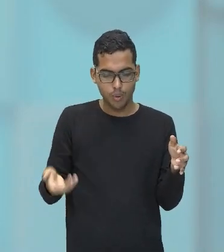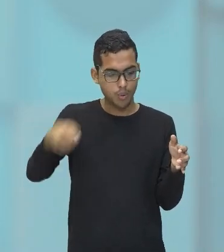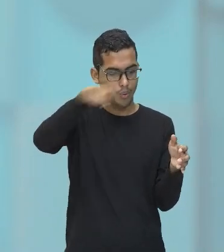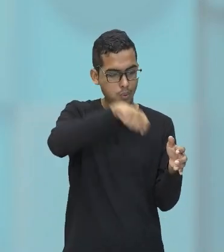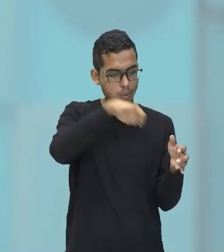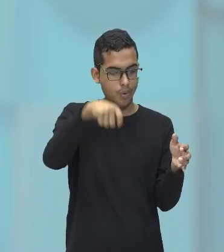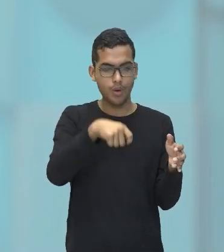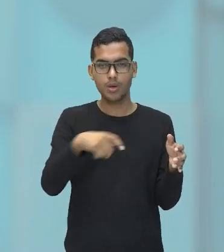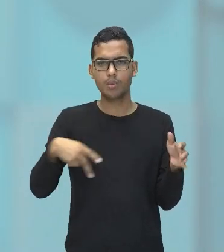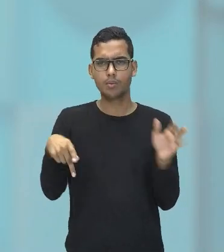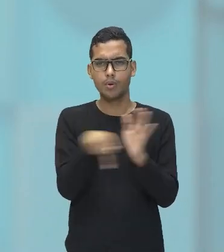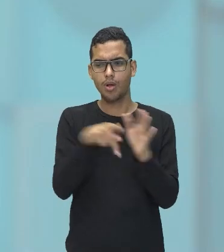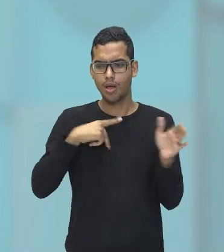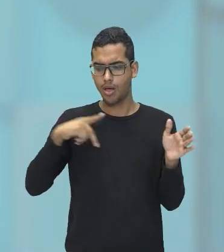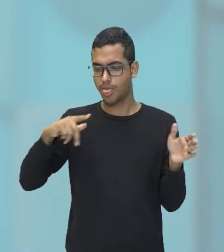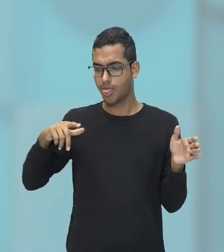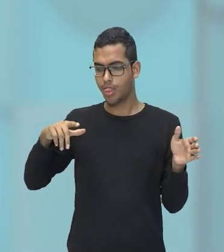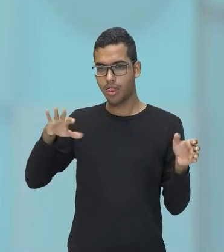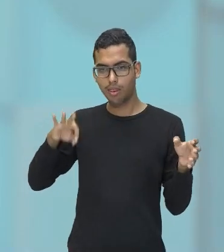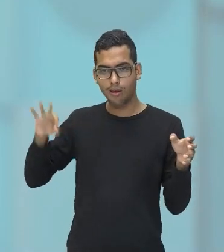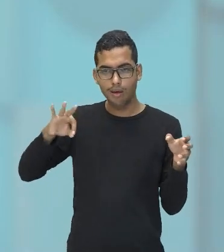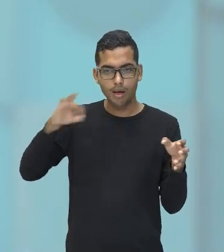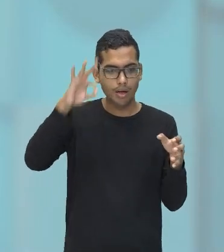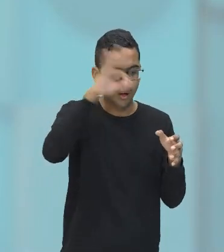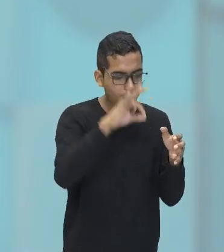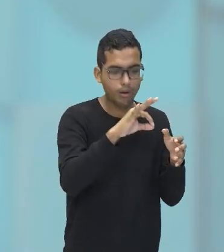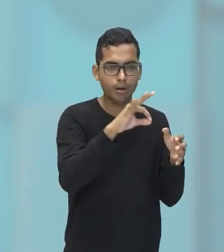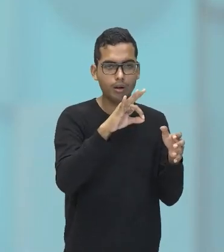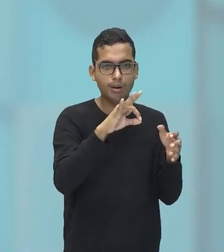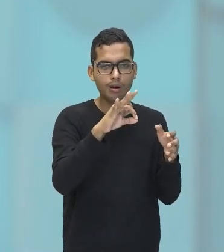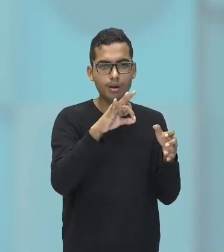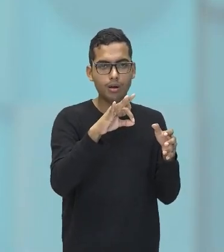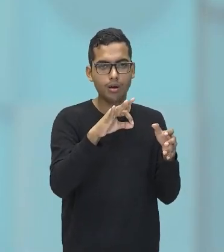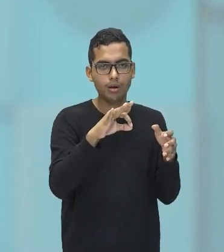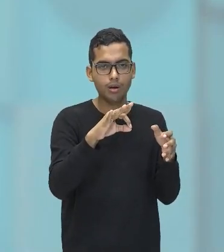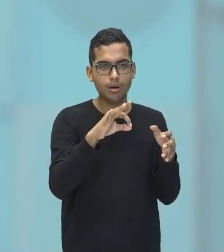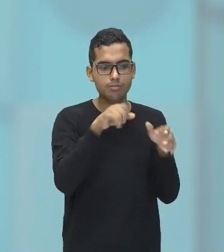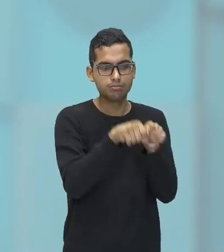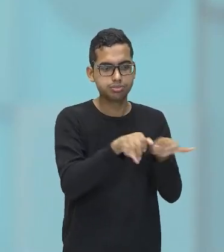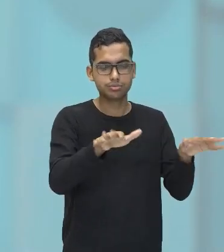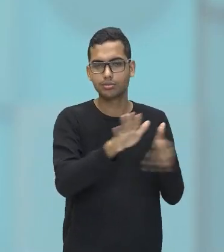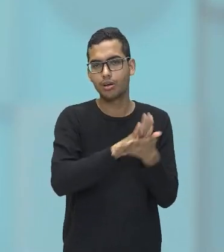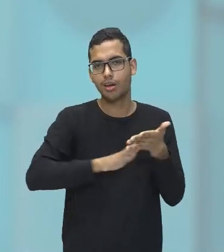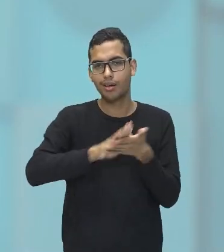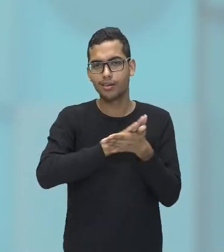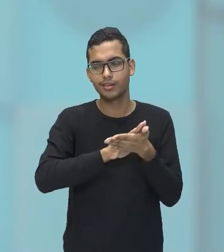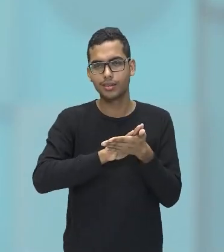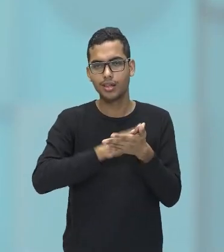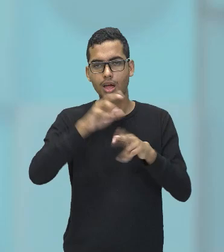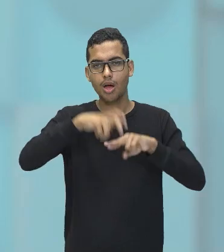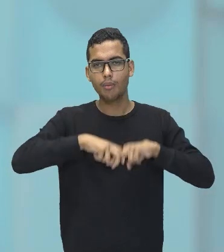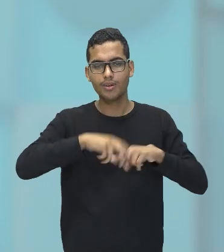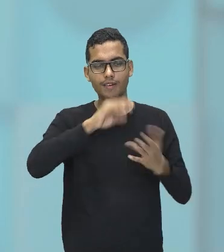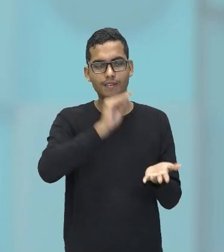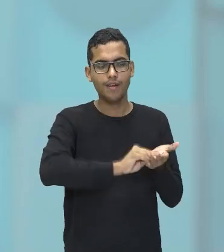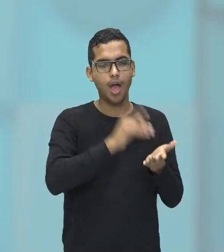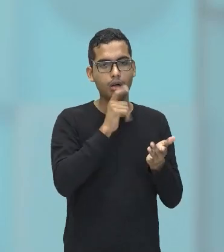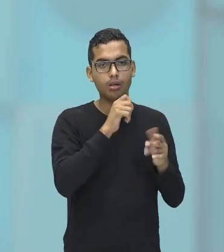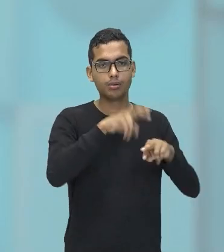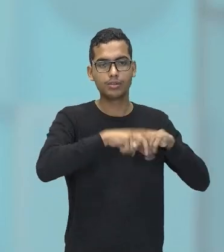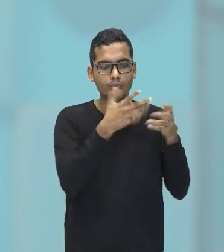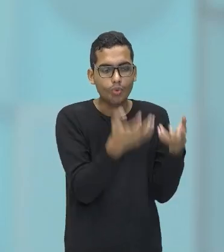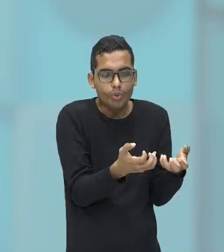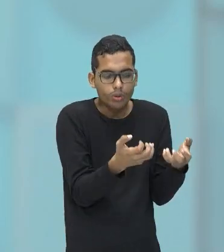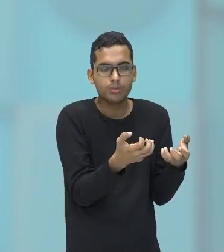que a dengue não continue aí afetando tantas pessoas. É o exemplo. Então, esse é o recurso estratégico,